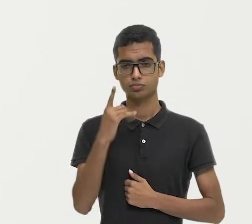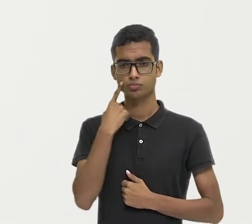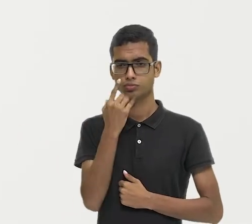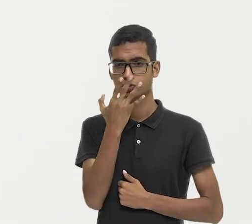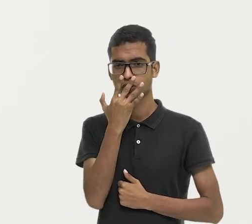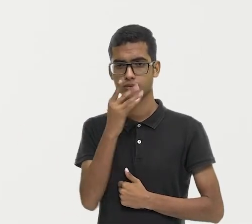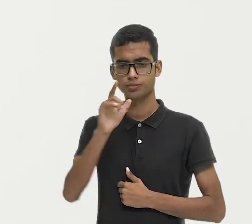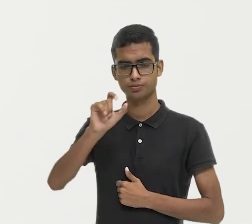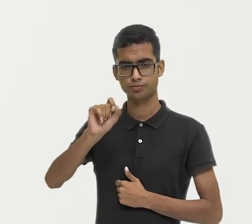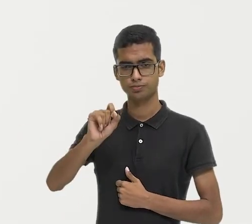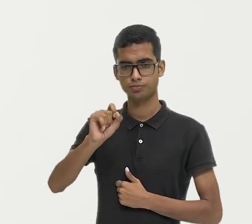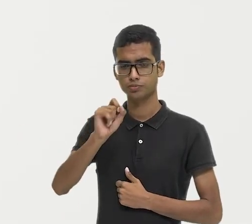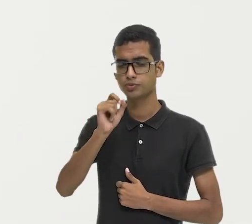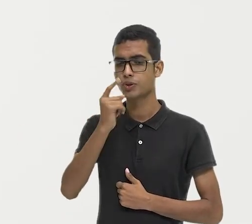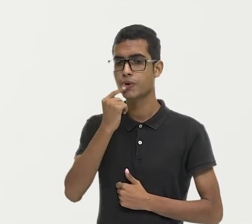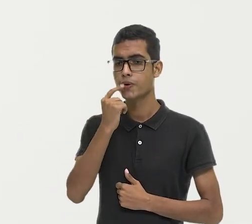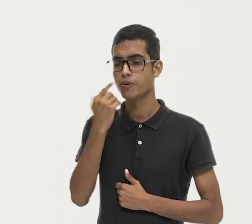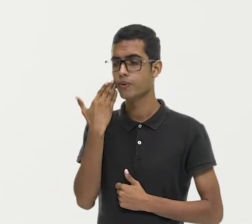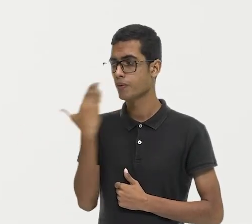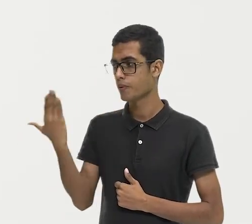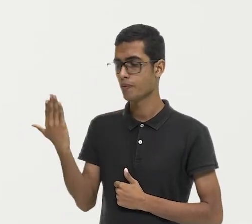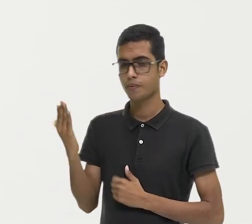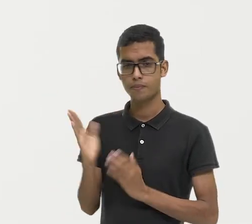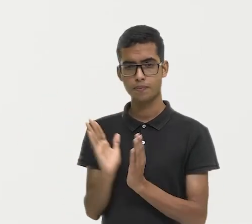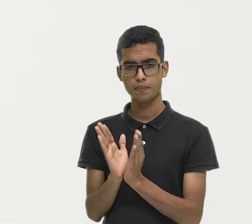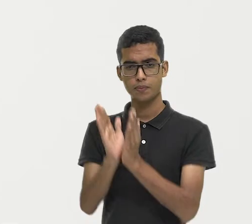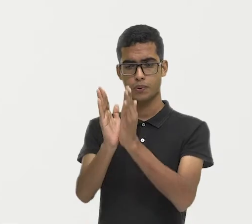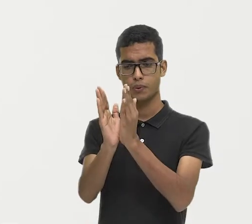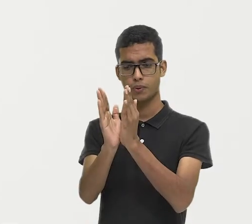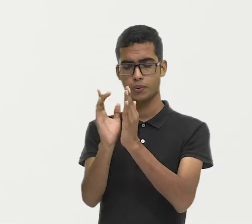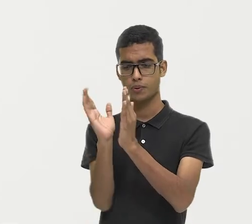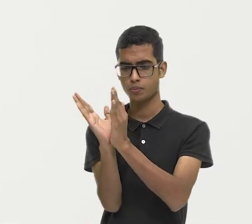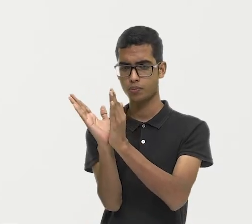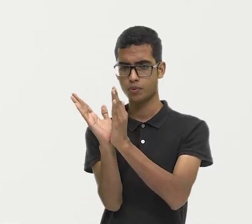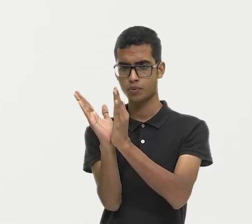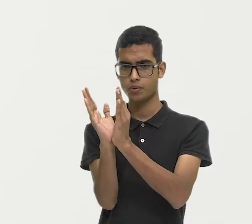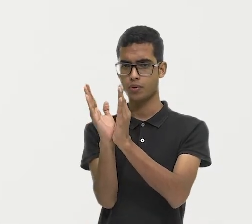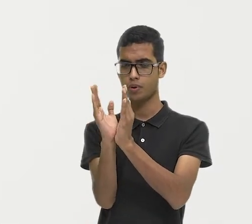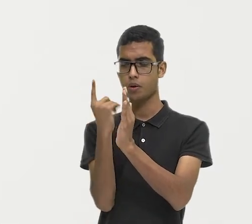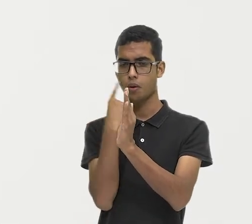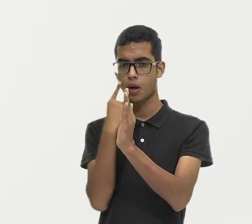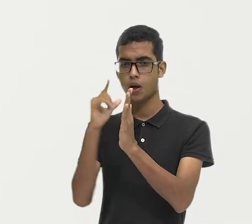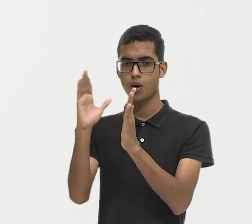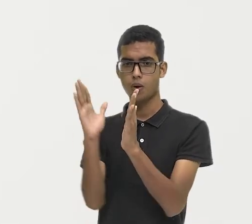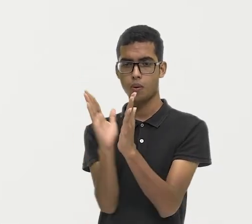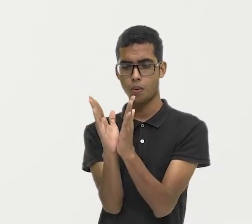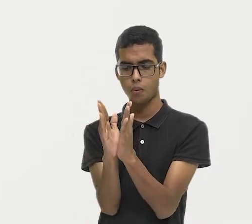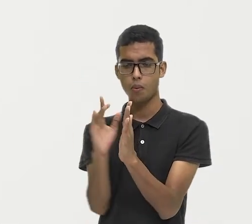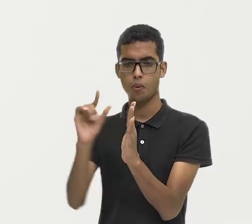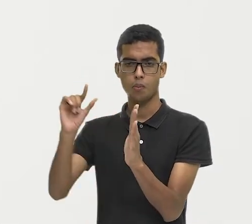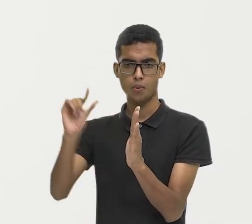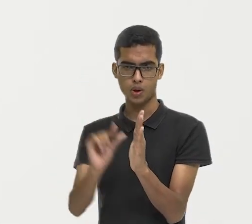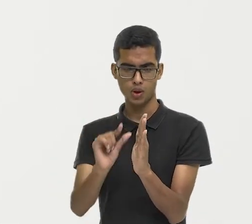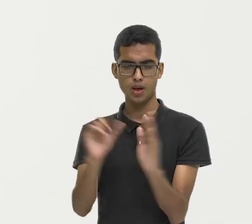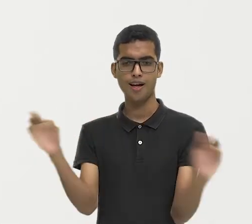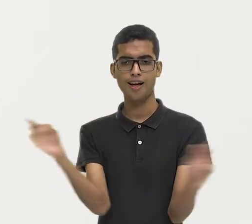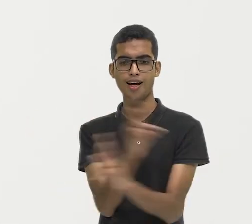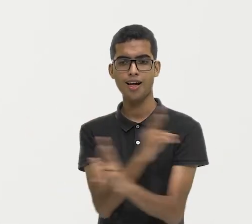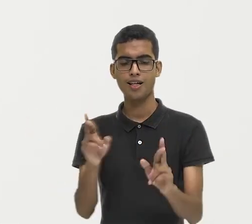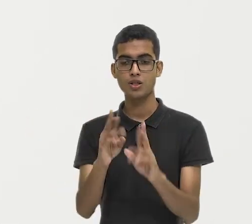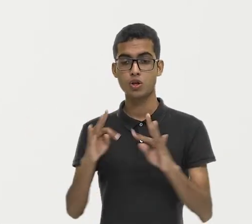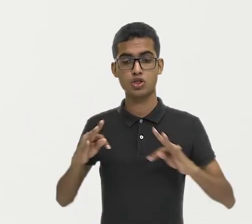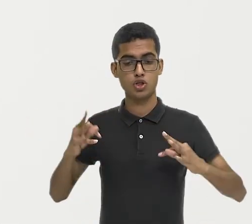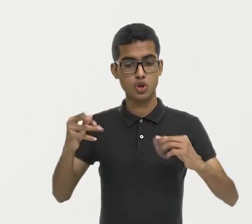em vermelho agora. E, logicamente, esse setor é o menor de todos em relação ao total,